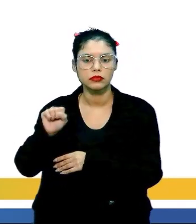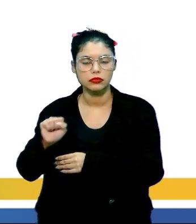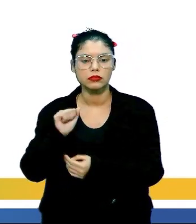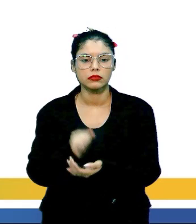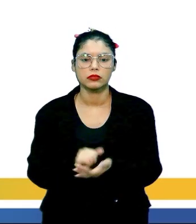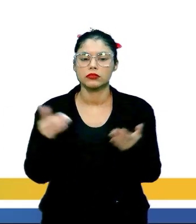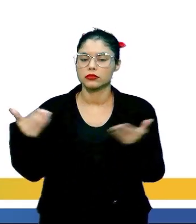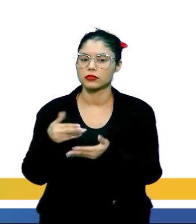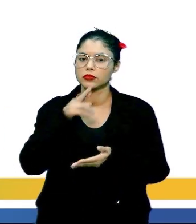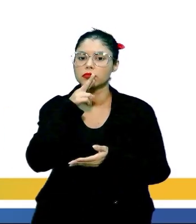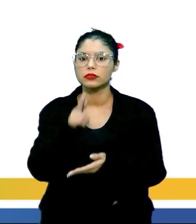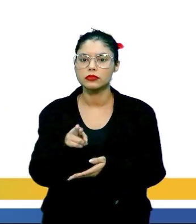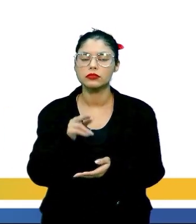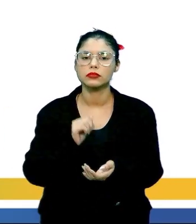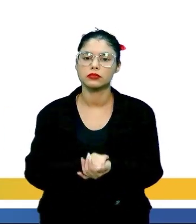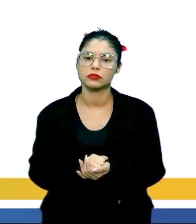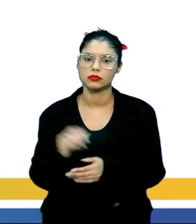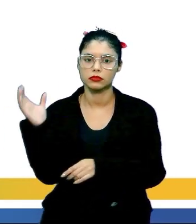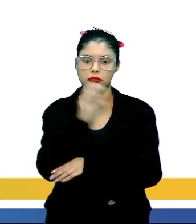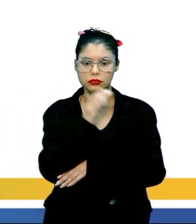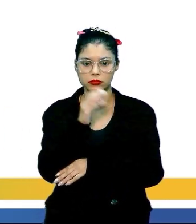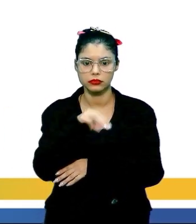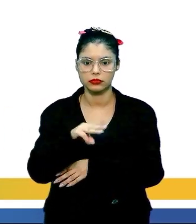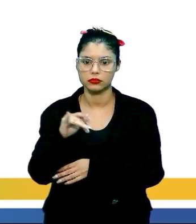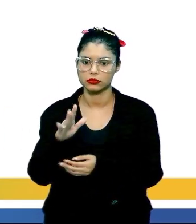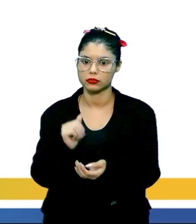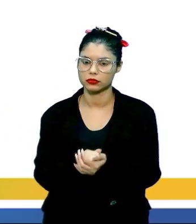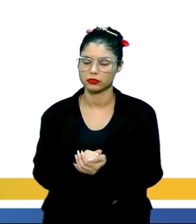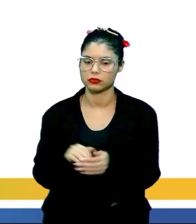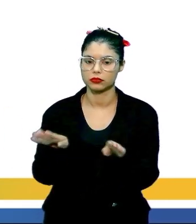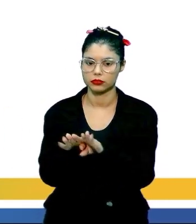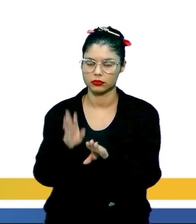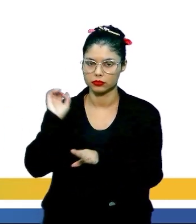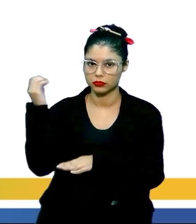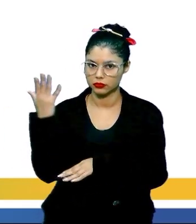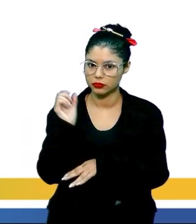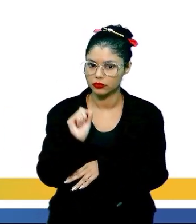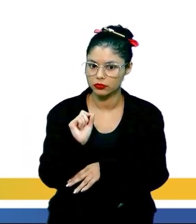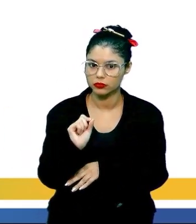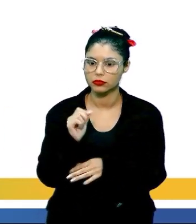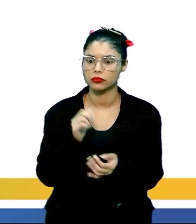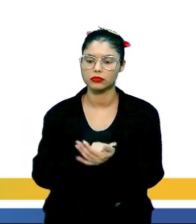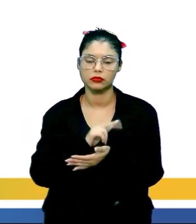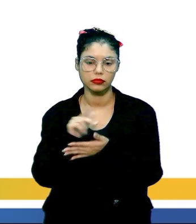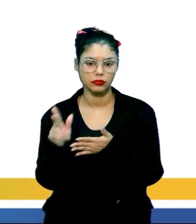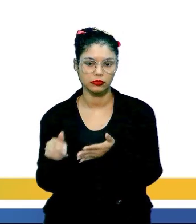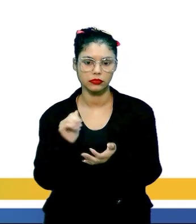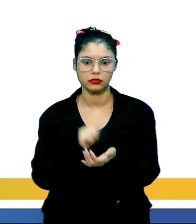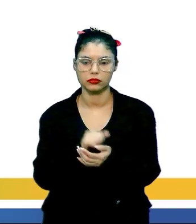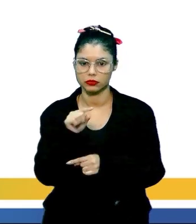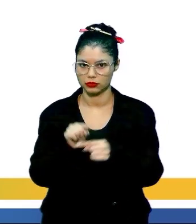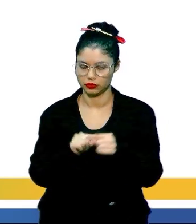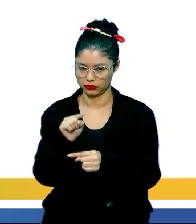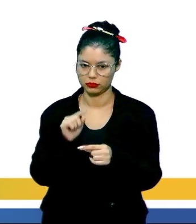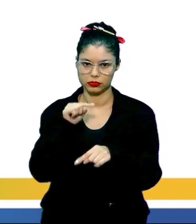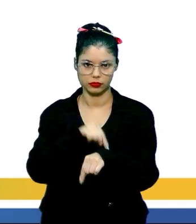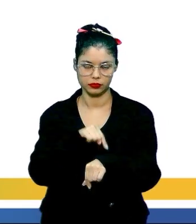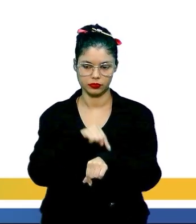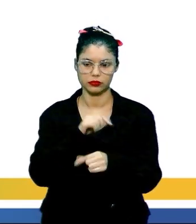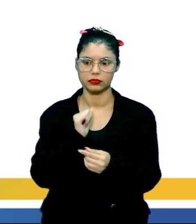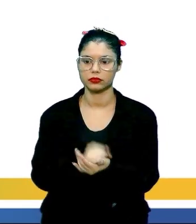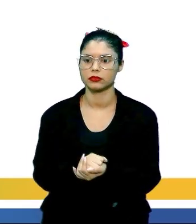agora calcular a aceleração média. Lembrando que a aceleração média é a variação de velocidade dividida pela variação de